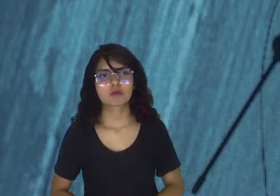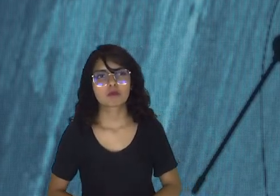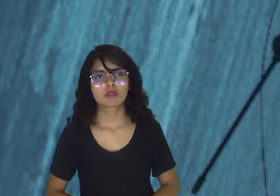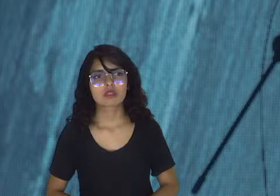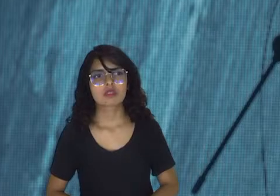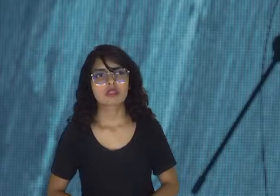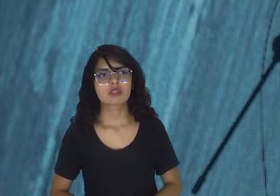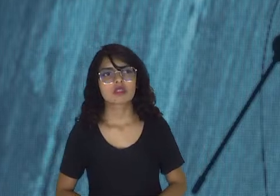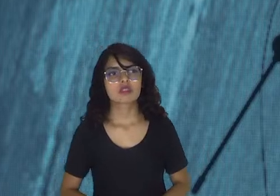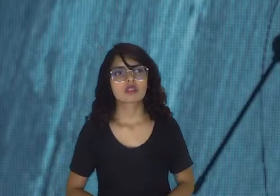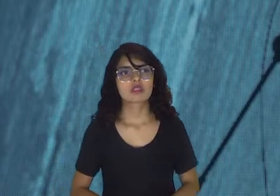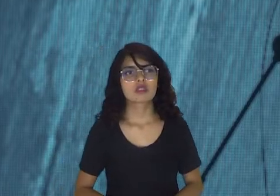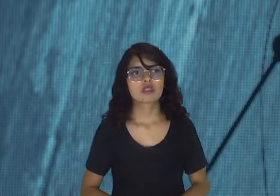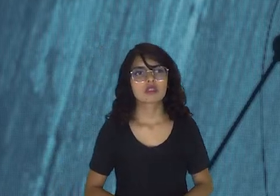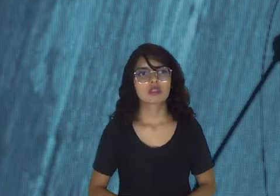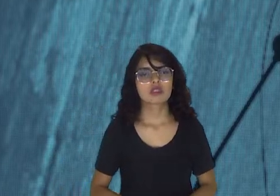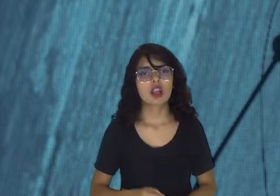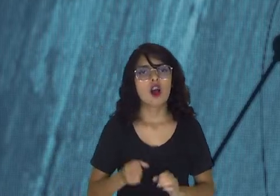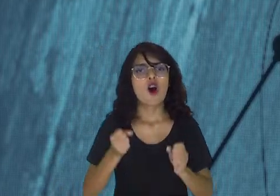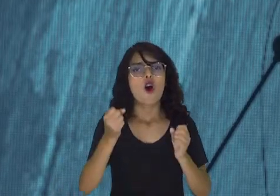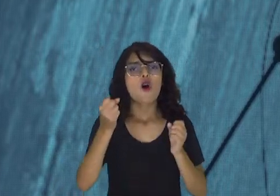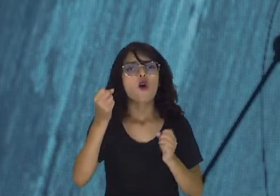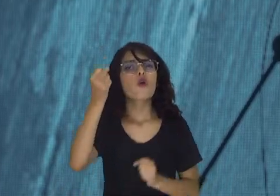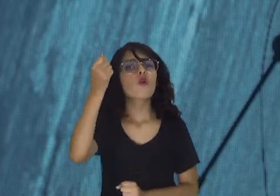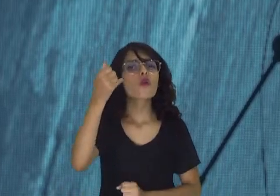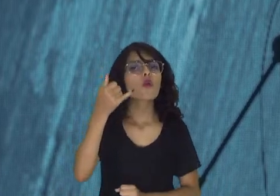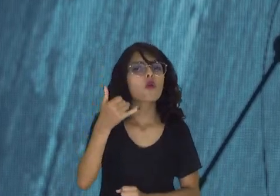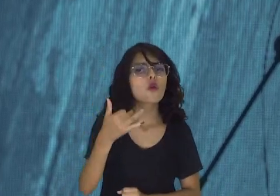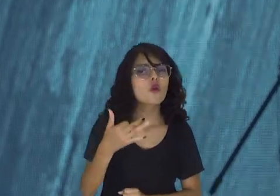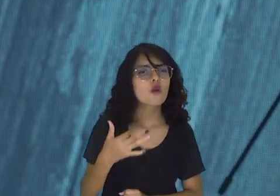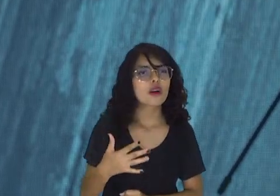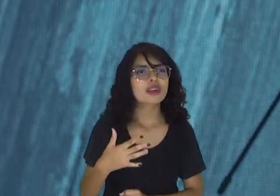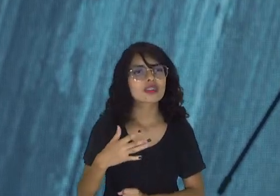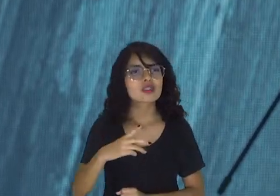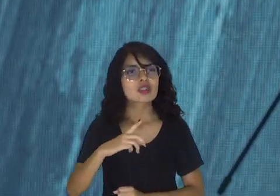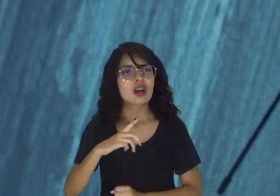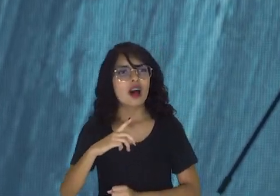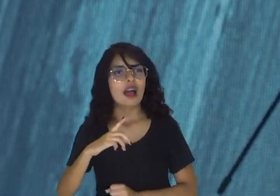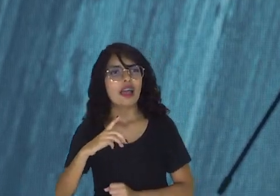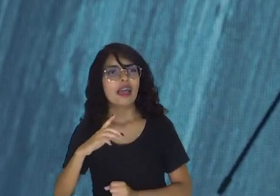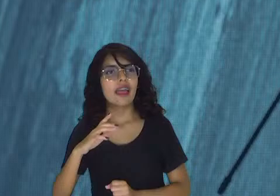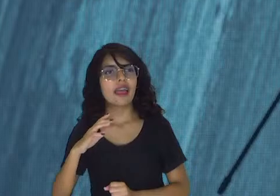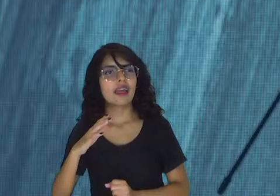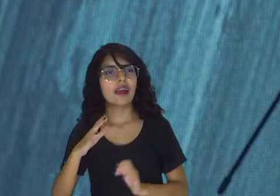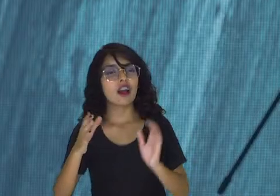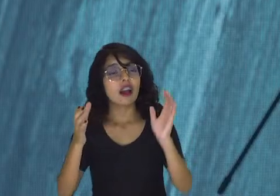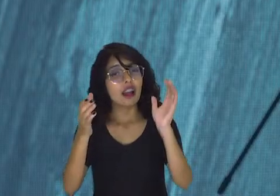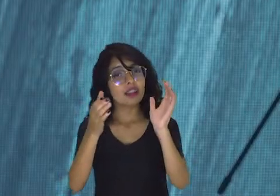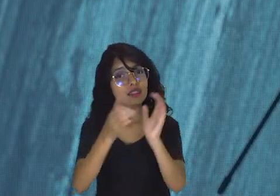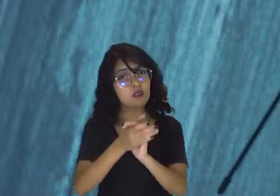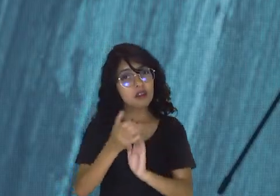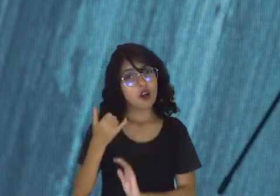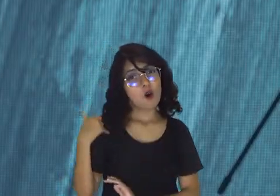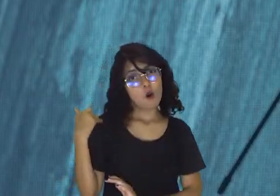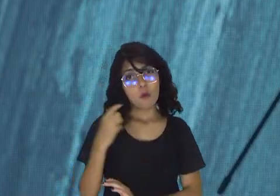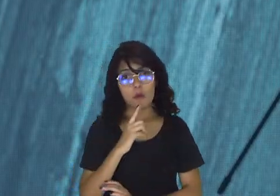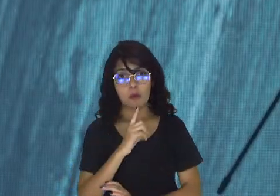aniversário de casamento hoje e não tem o livro e gostaria de lê-lo? Porque às vezes você não tem e a gente te